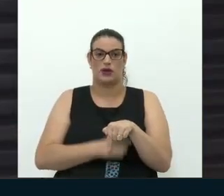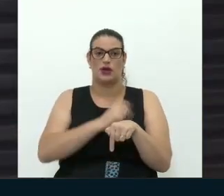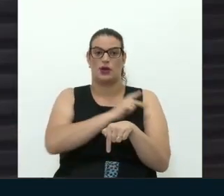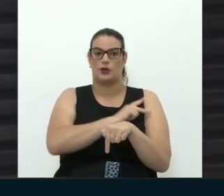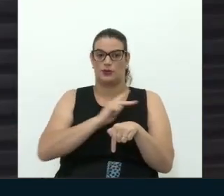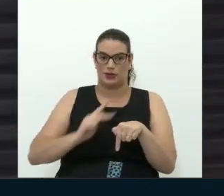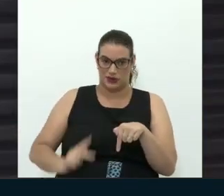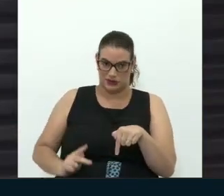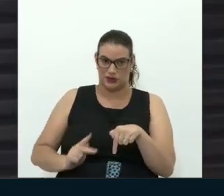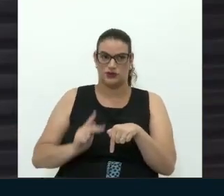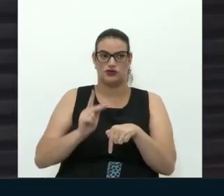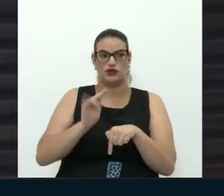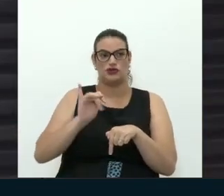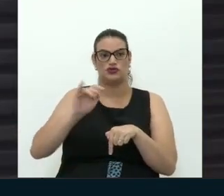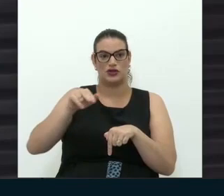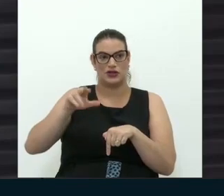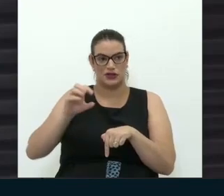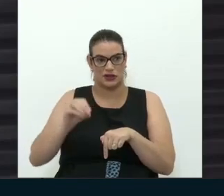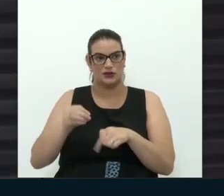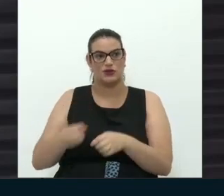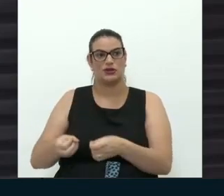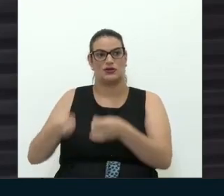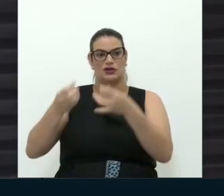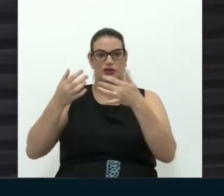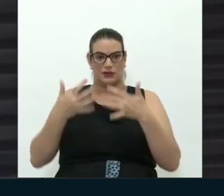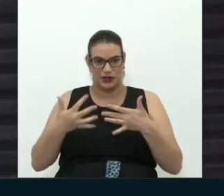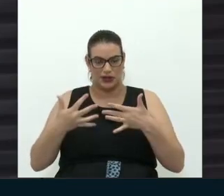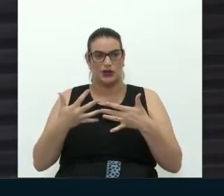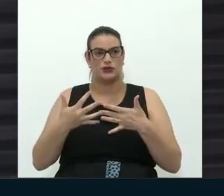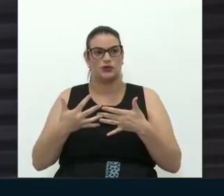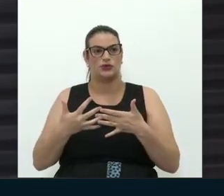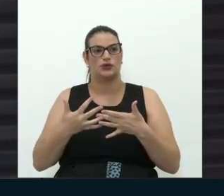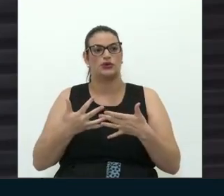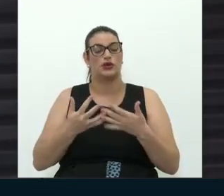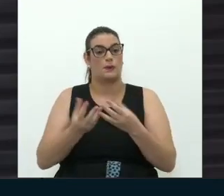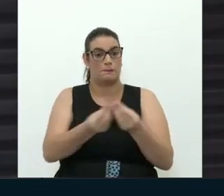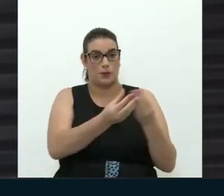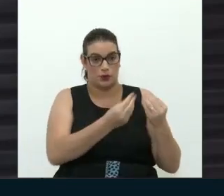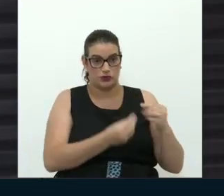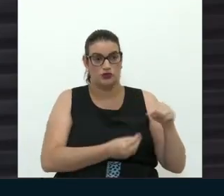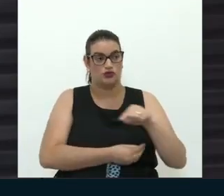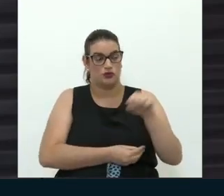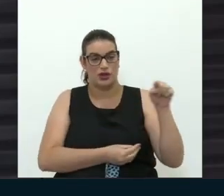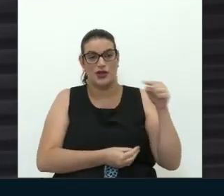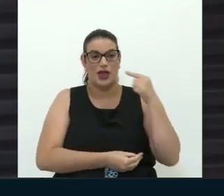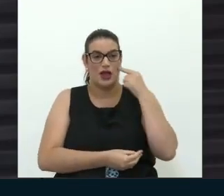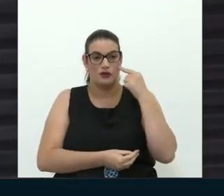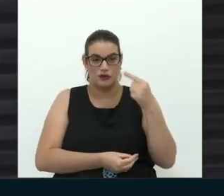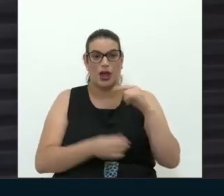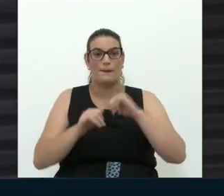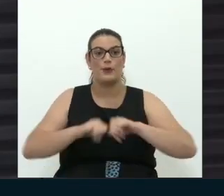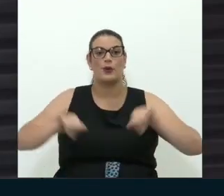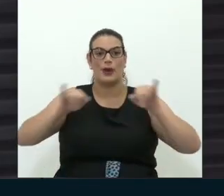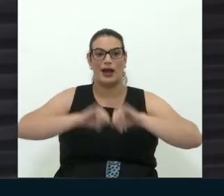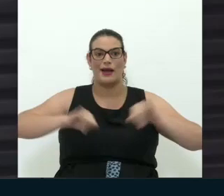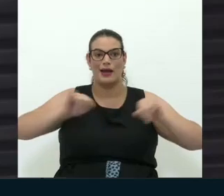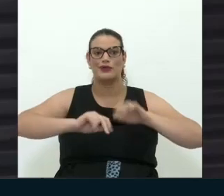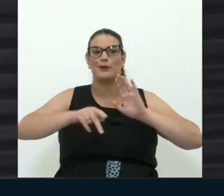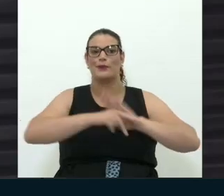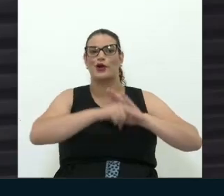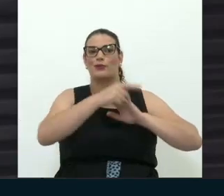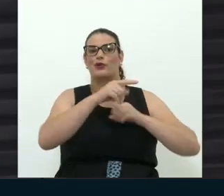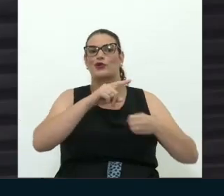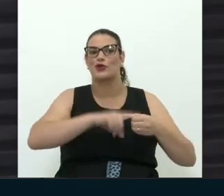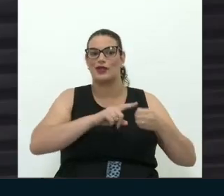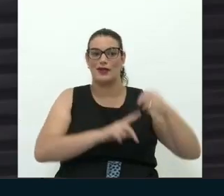ticiano tava contando pra gente que ao vários de vocês senão todos vem a propaganda elal do Município de São Paulo por exemplo